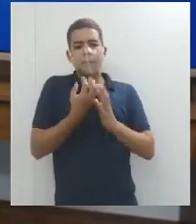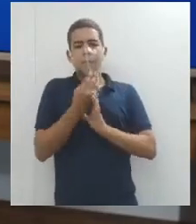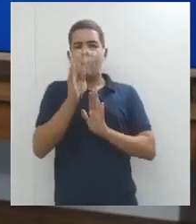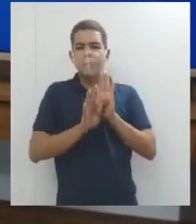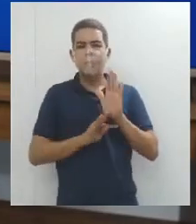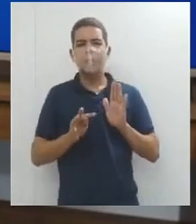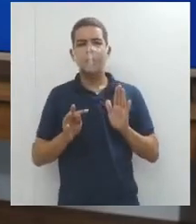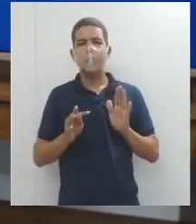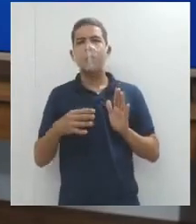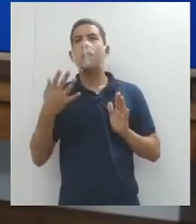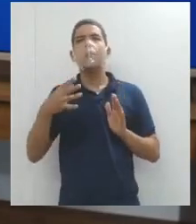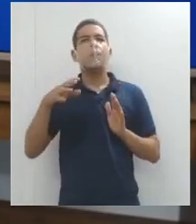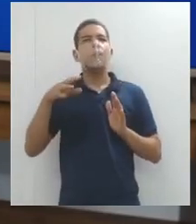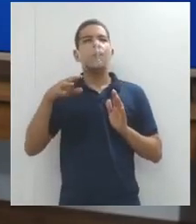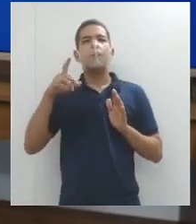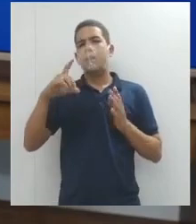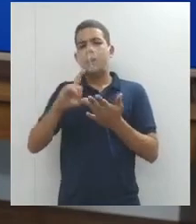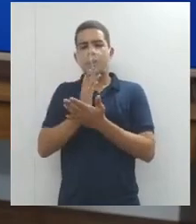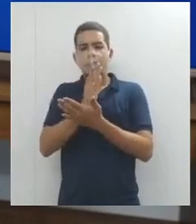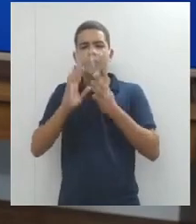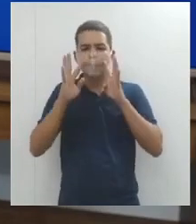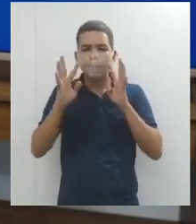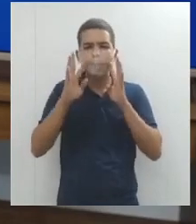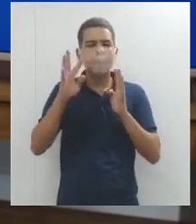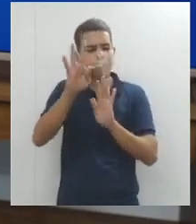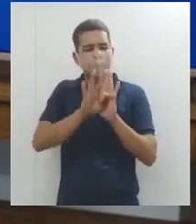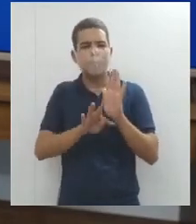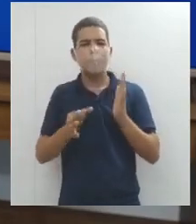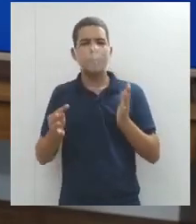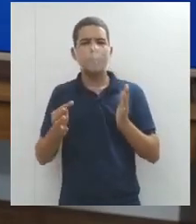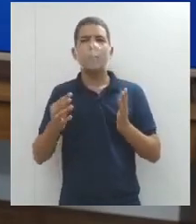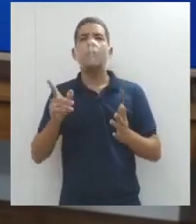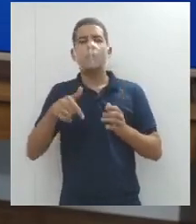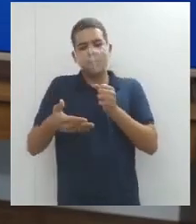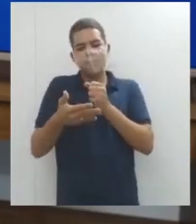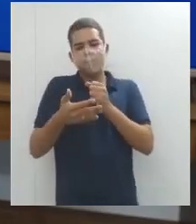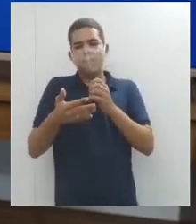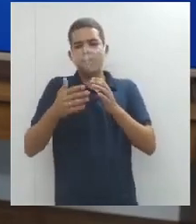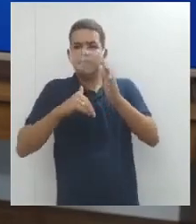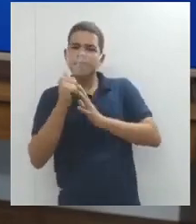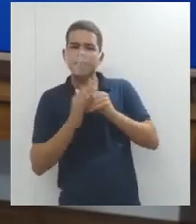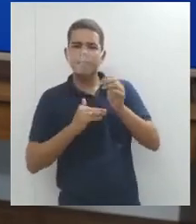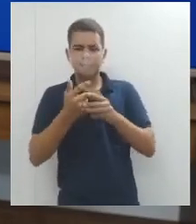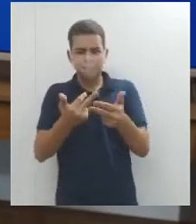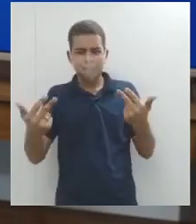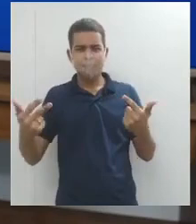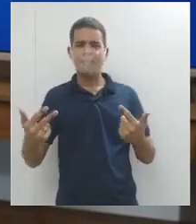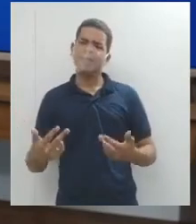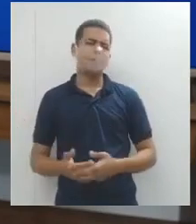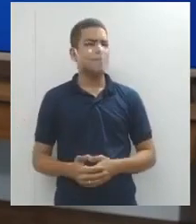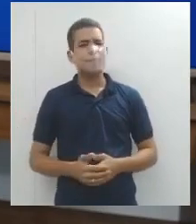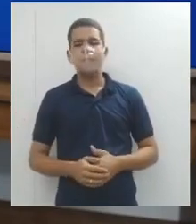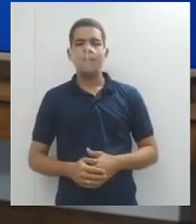um ouvinte textual consciente, eficiente, tá certo? Então, você